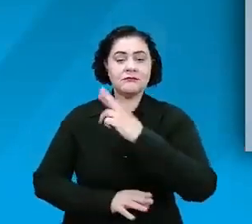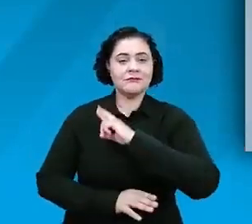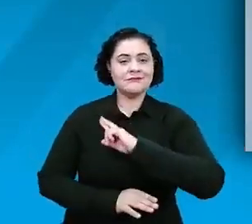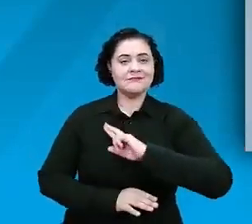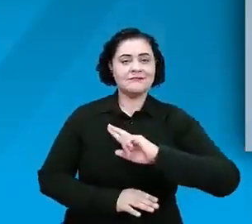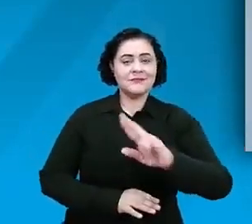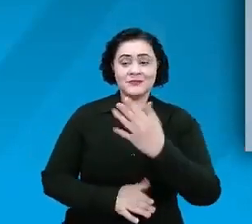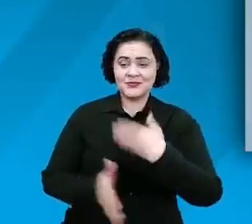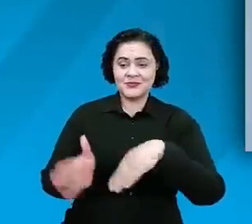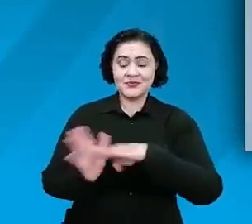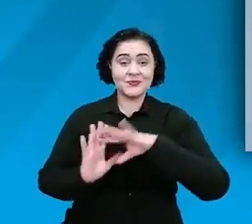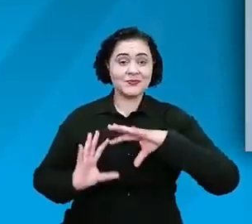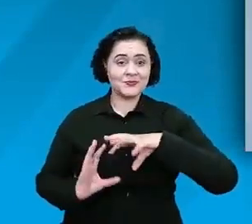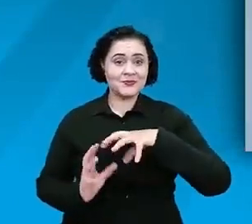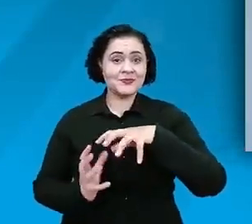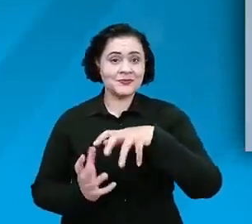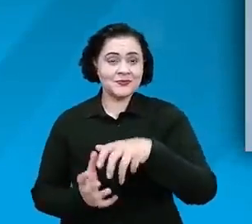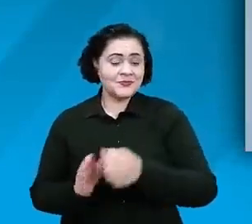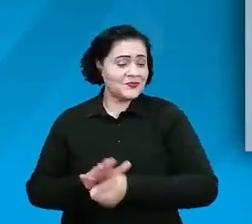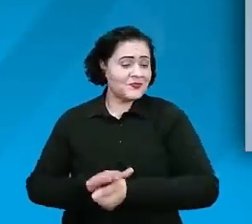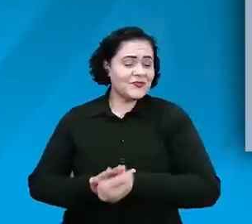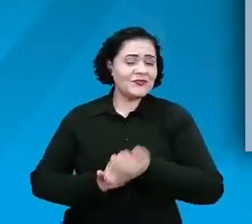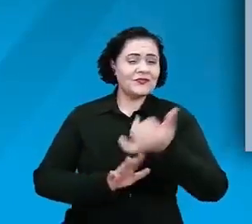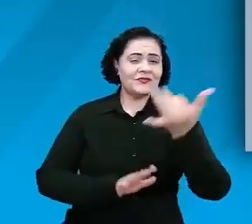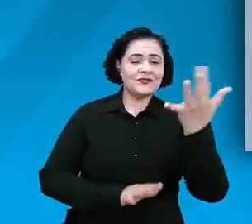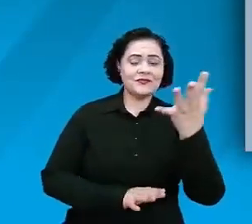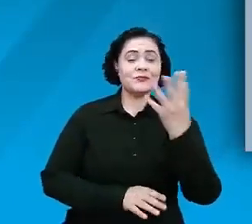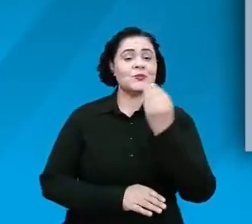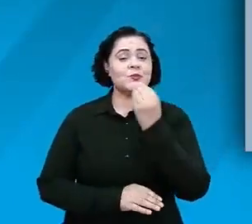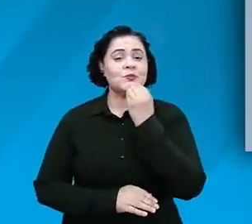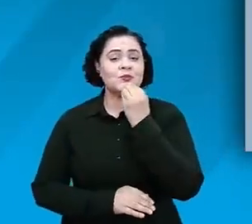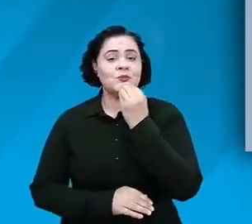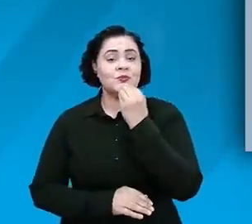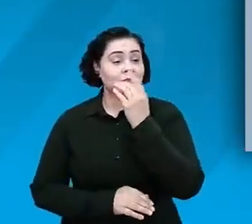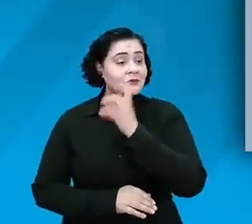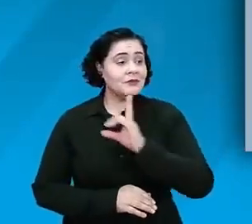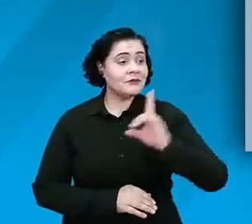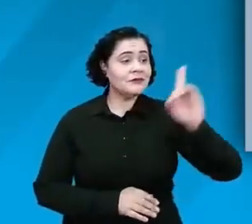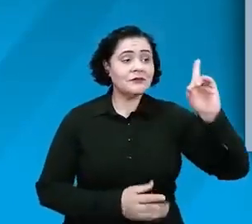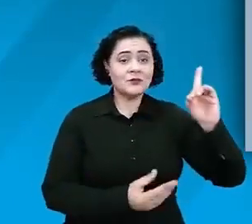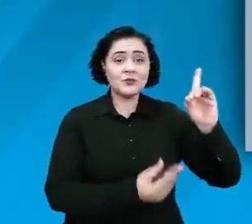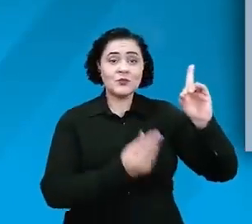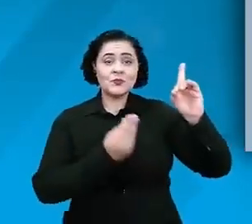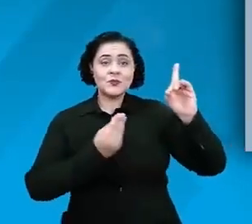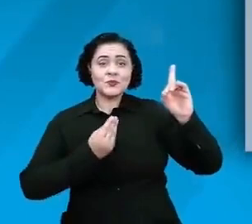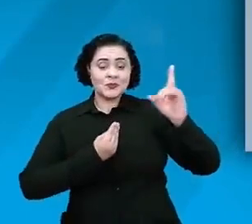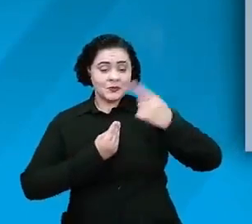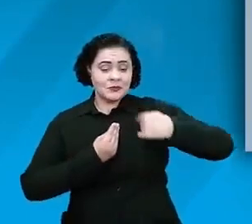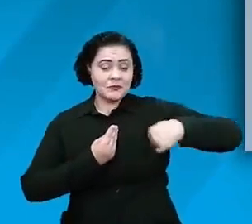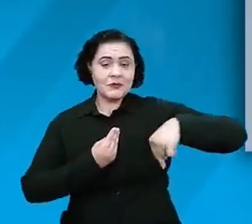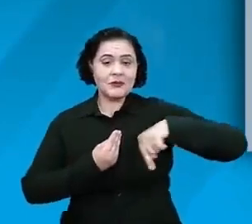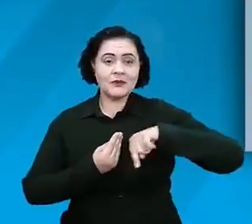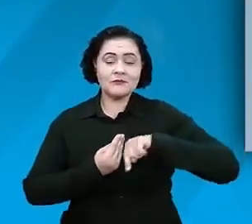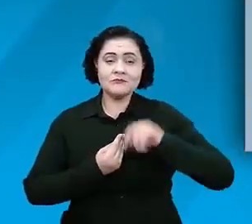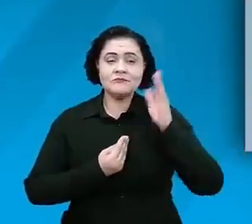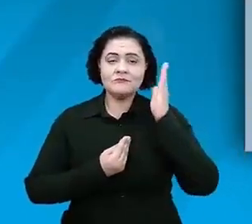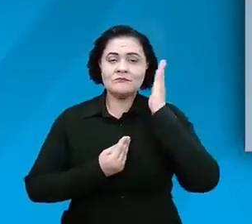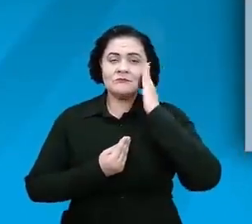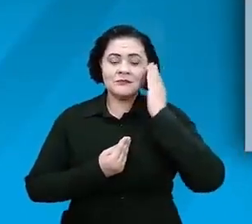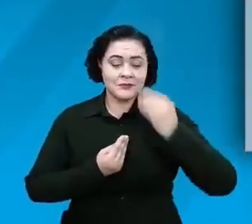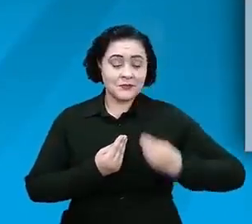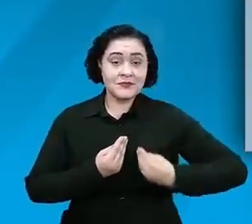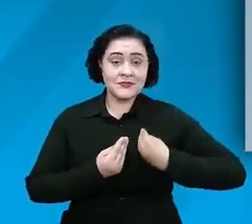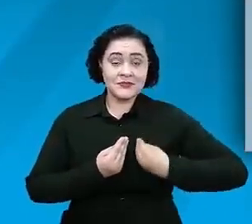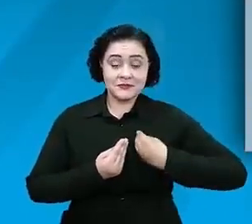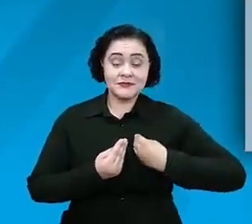nossa terra. São incontáveis as oportunidades que Deus concedeu para que nós soubéssemos que